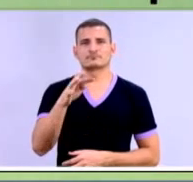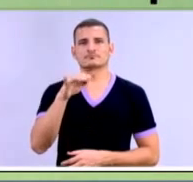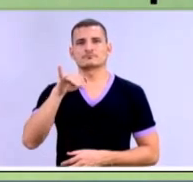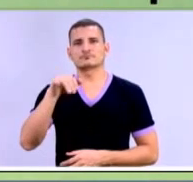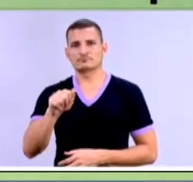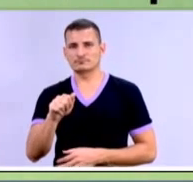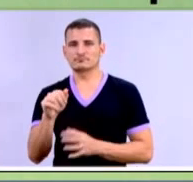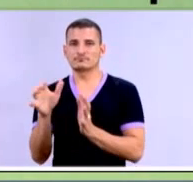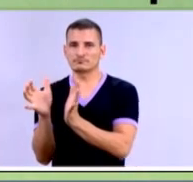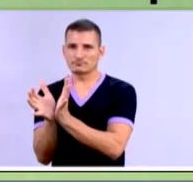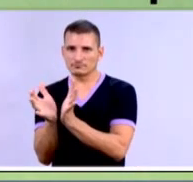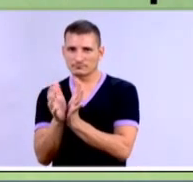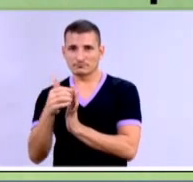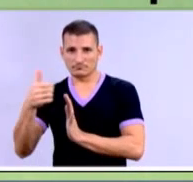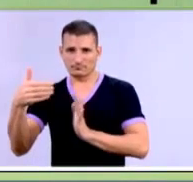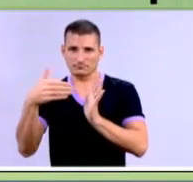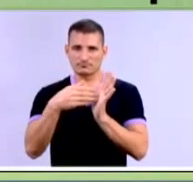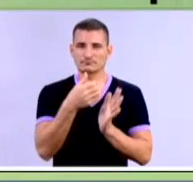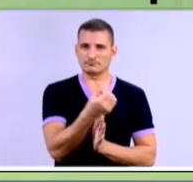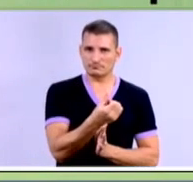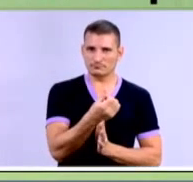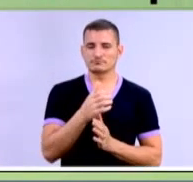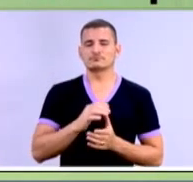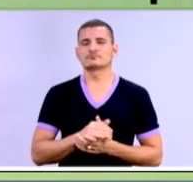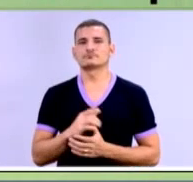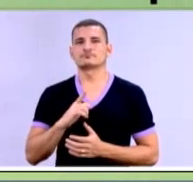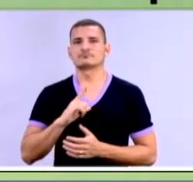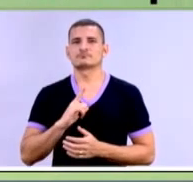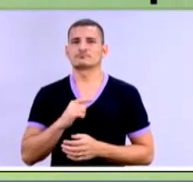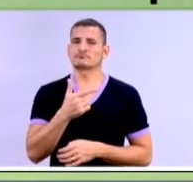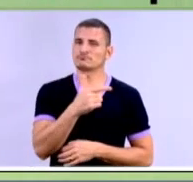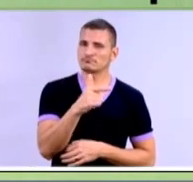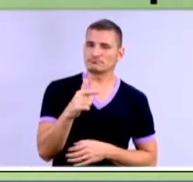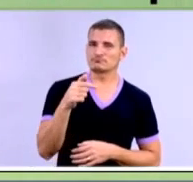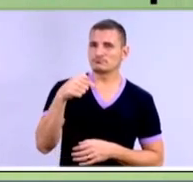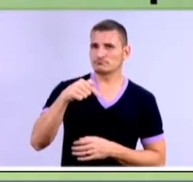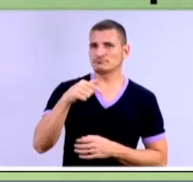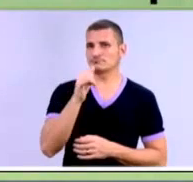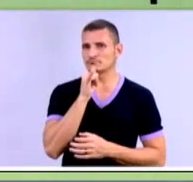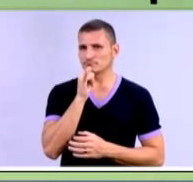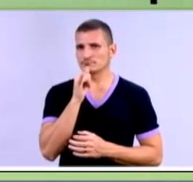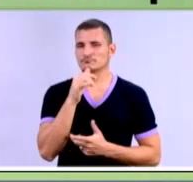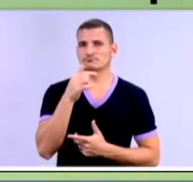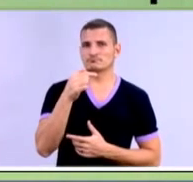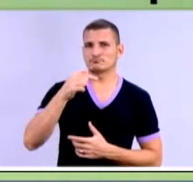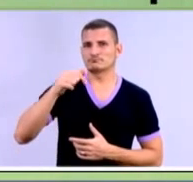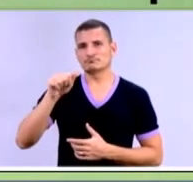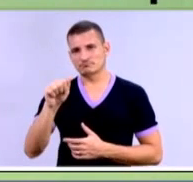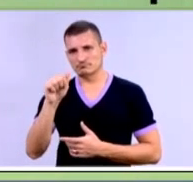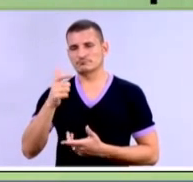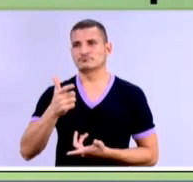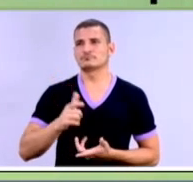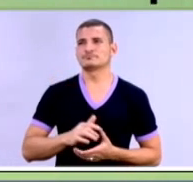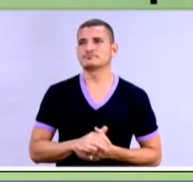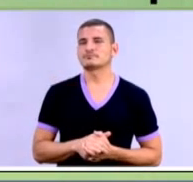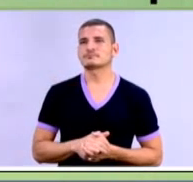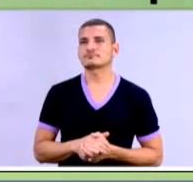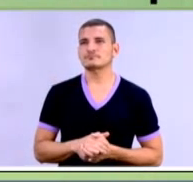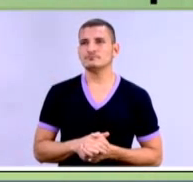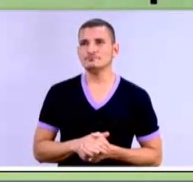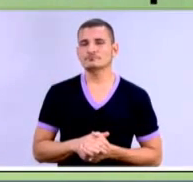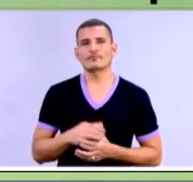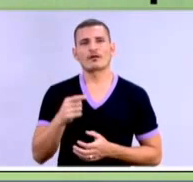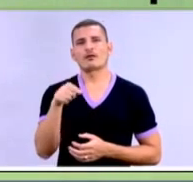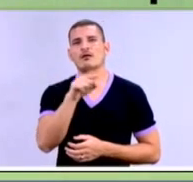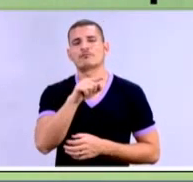6. Já existem algumas outras categorias, como a 7, né, por exemplo, 7A e por aí vai. Só que elas ainda não